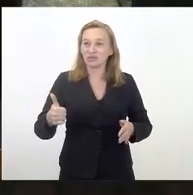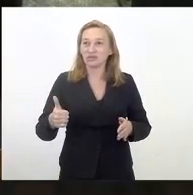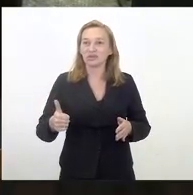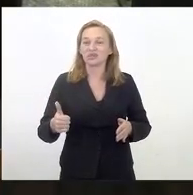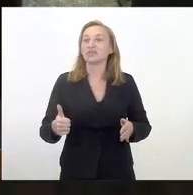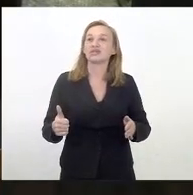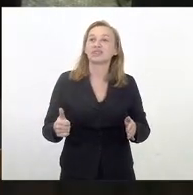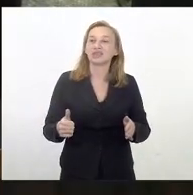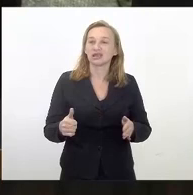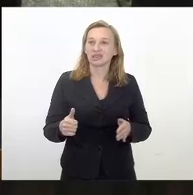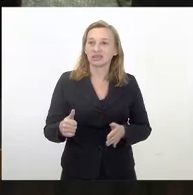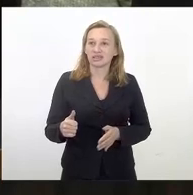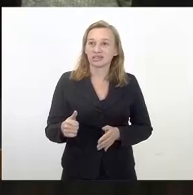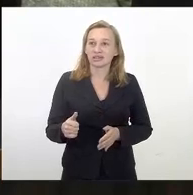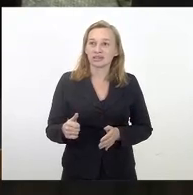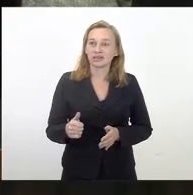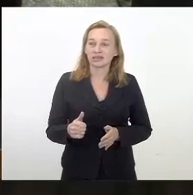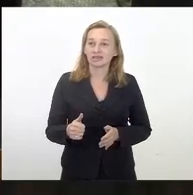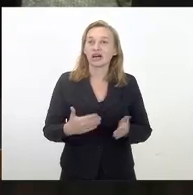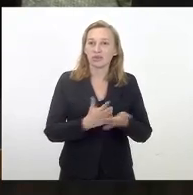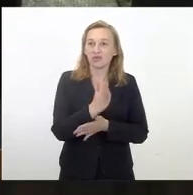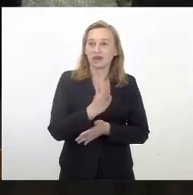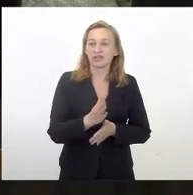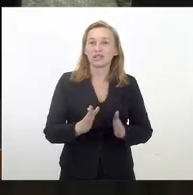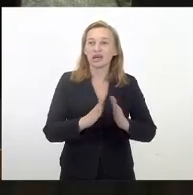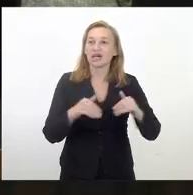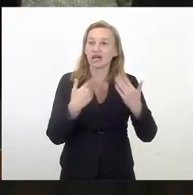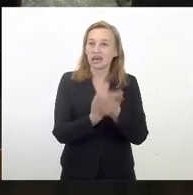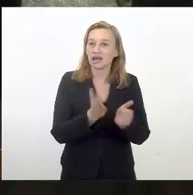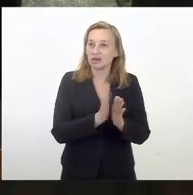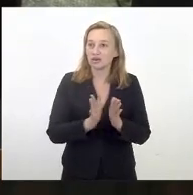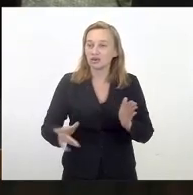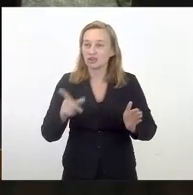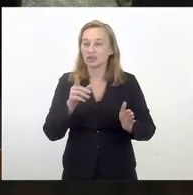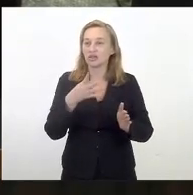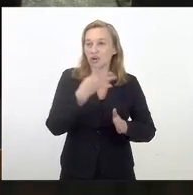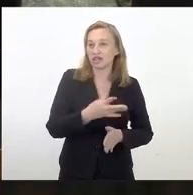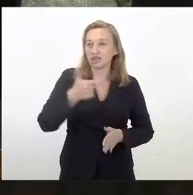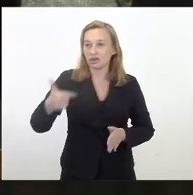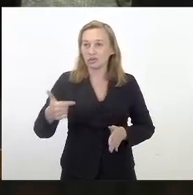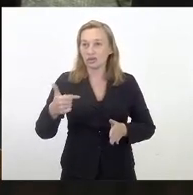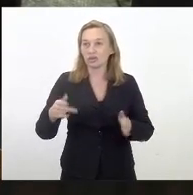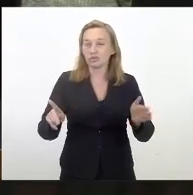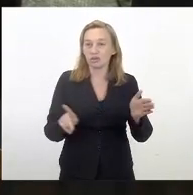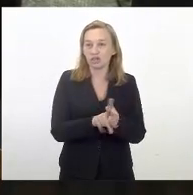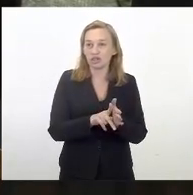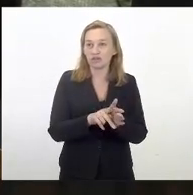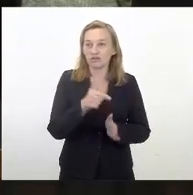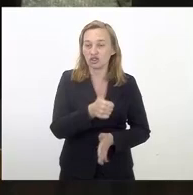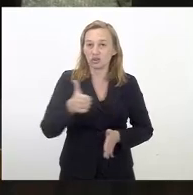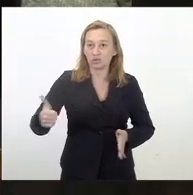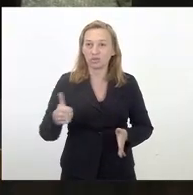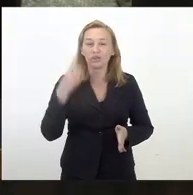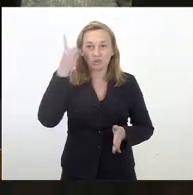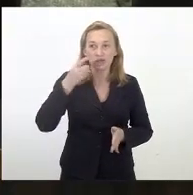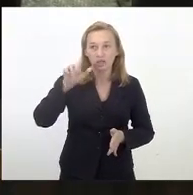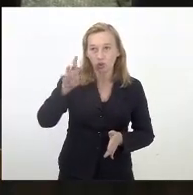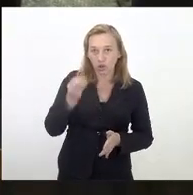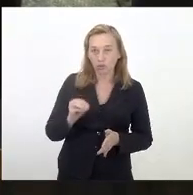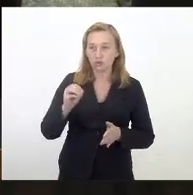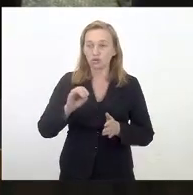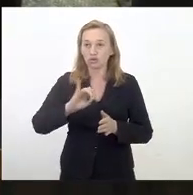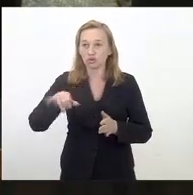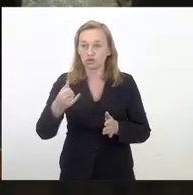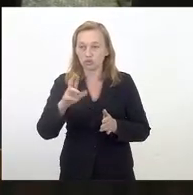seus que aprova resolução aprovada é que usou na ordem do dia que eu já tirei 4271 21 Deputado Eurico Júnior